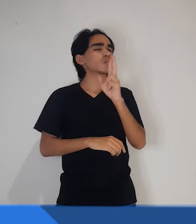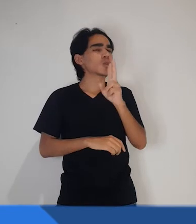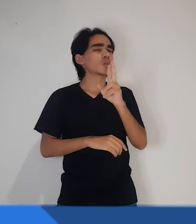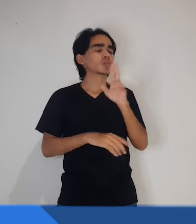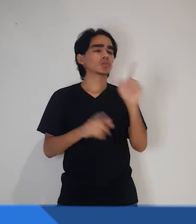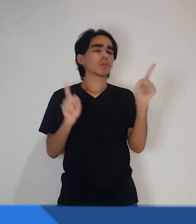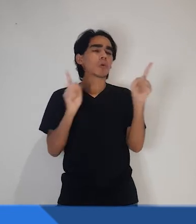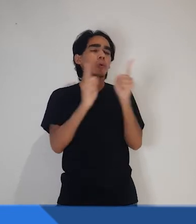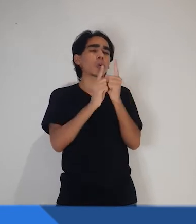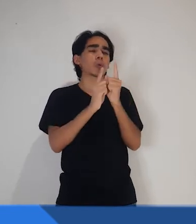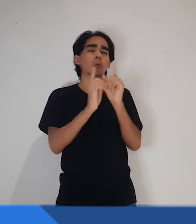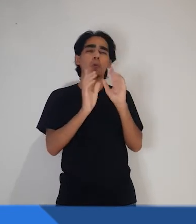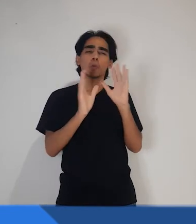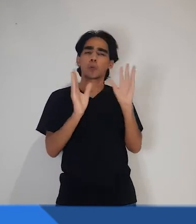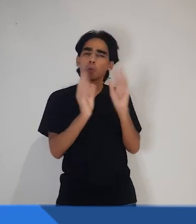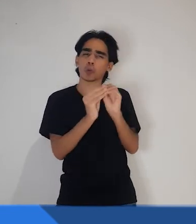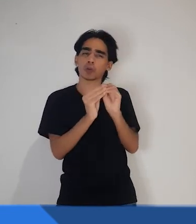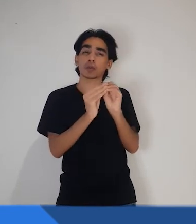Resposta curta.